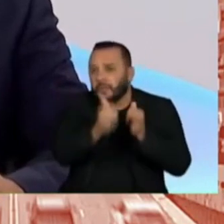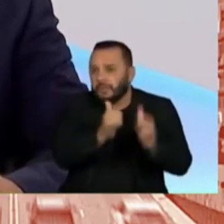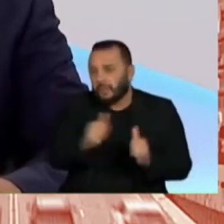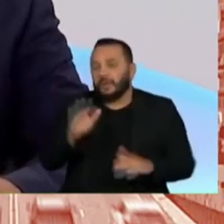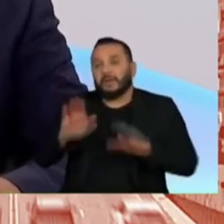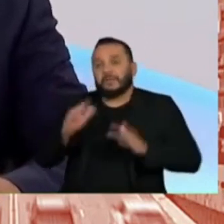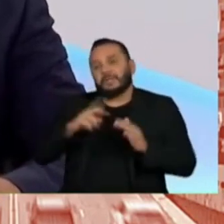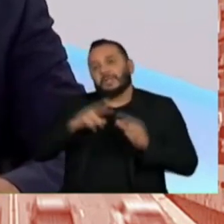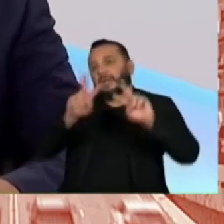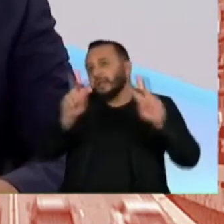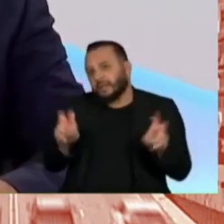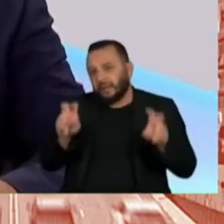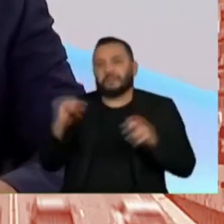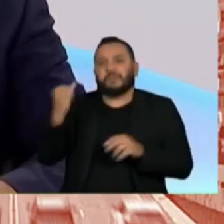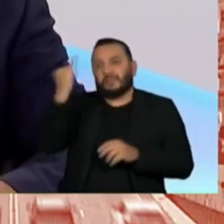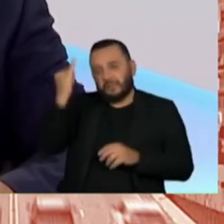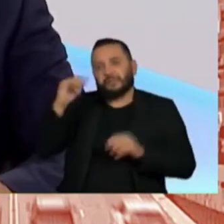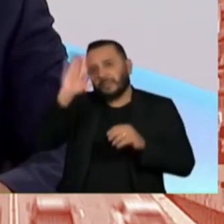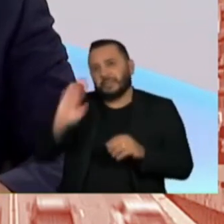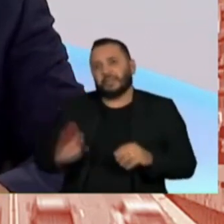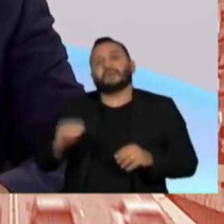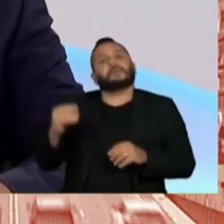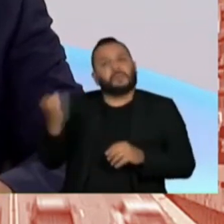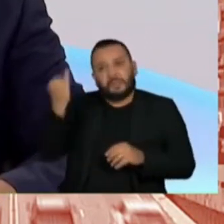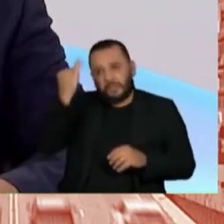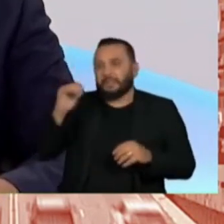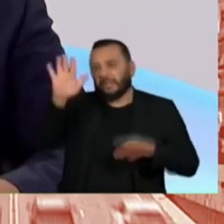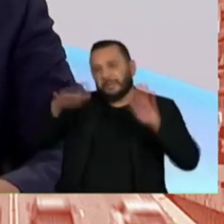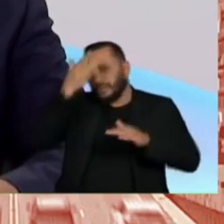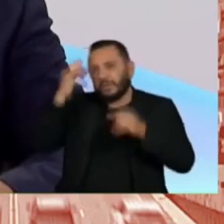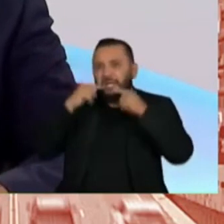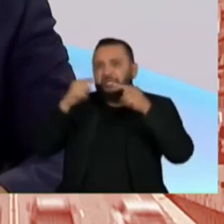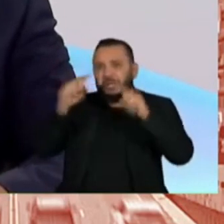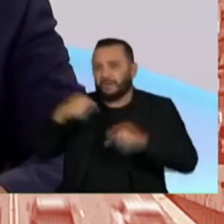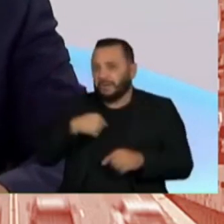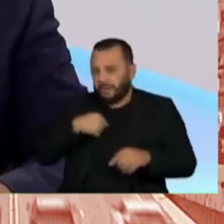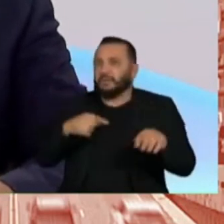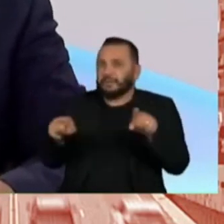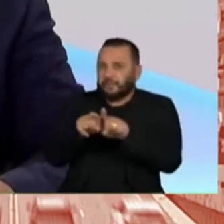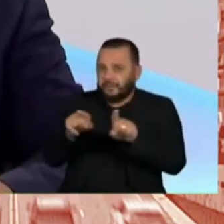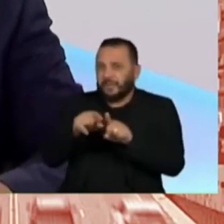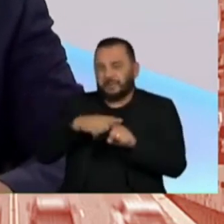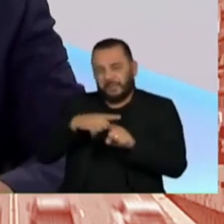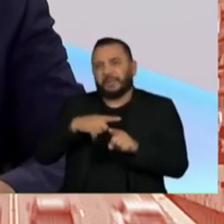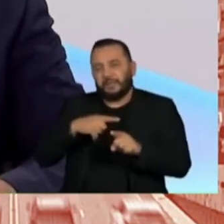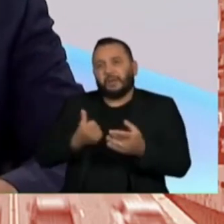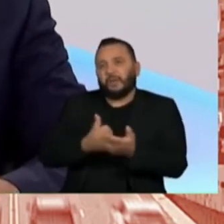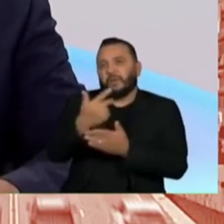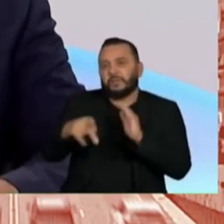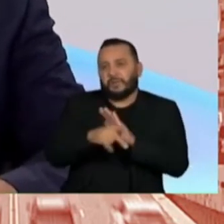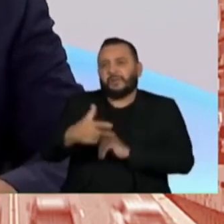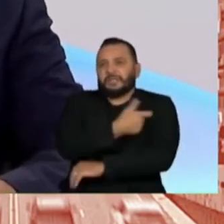lá do Roda Viva, mais ou menos para dizer o seguinte, ô Lula, vamos ver como a gente resolve esse negócio. Né? E, né,